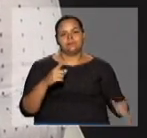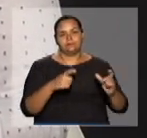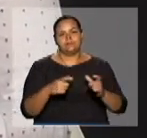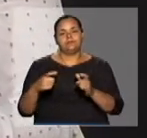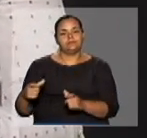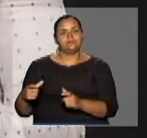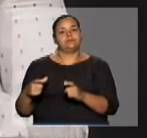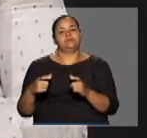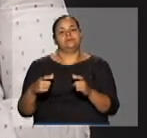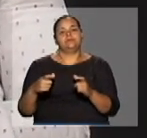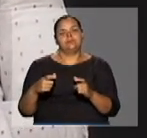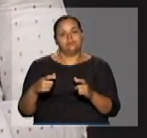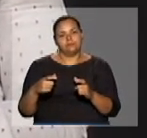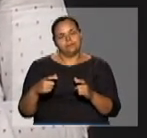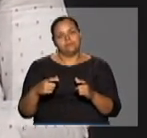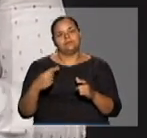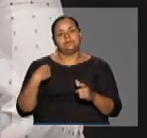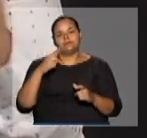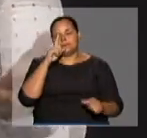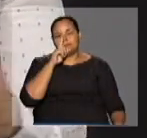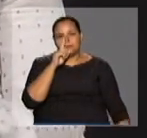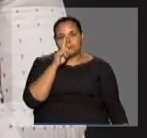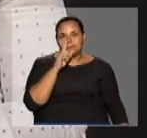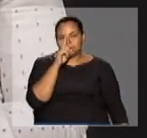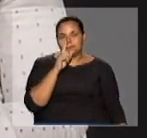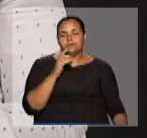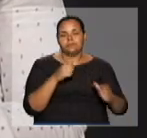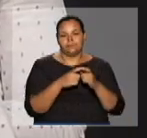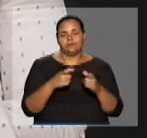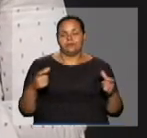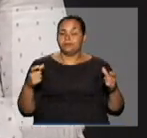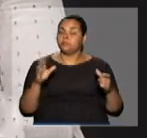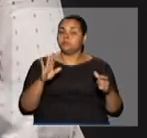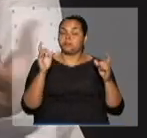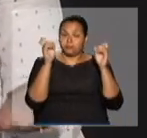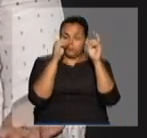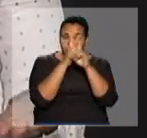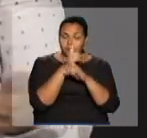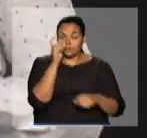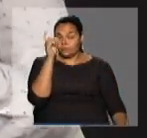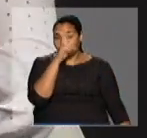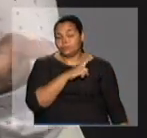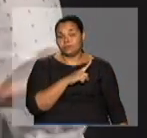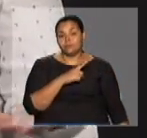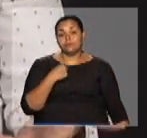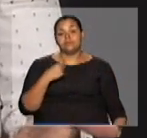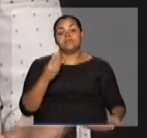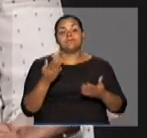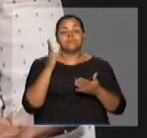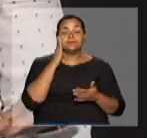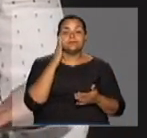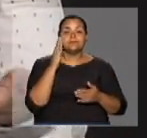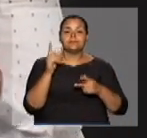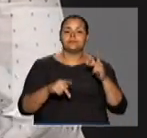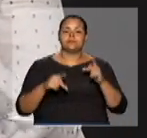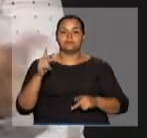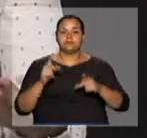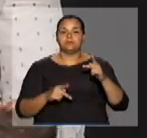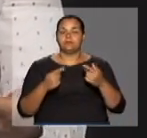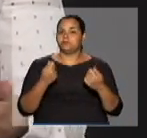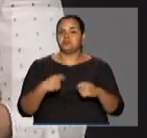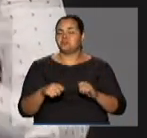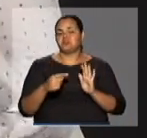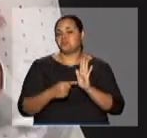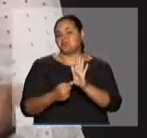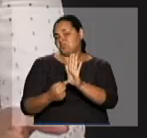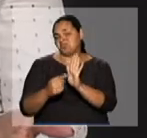alguma região com risco maior, né? Mas é difícil também fazer essa triagem da população, porque não é